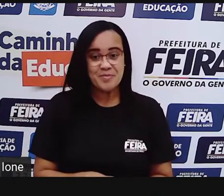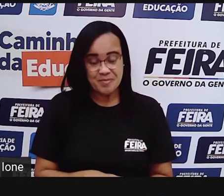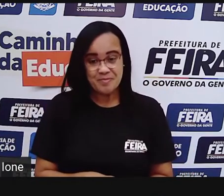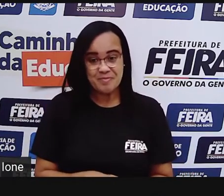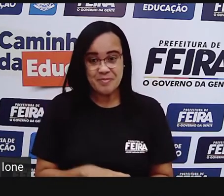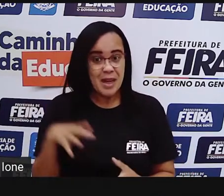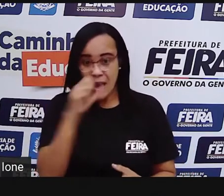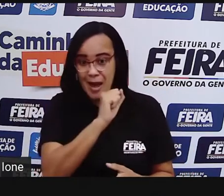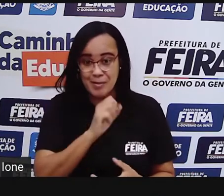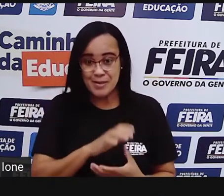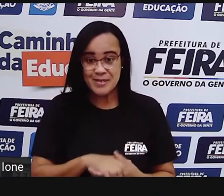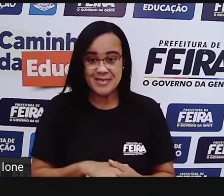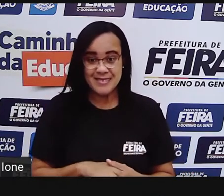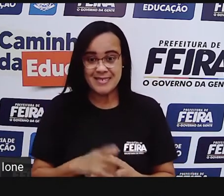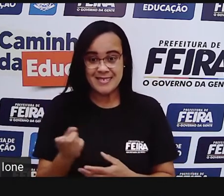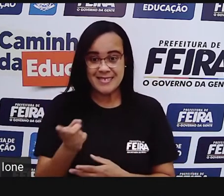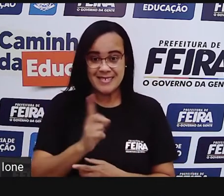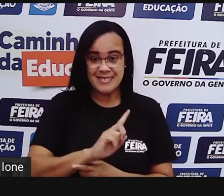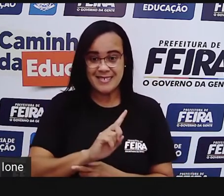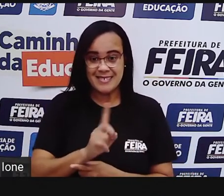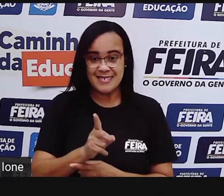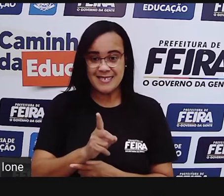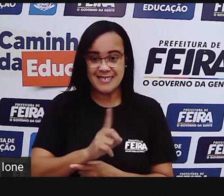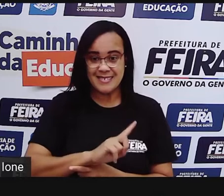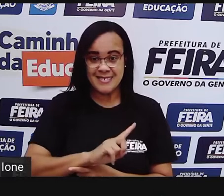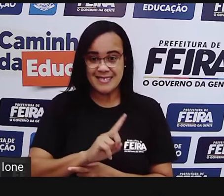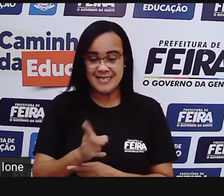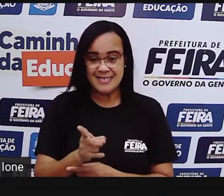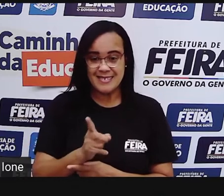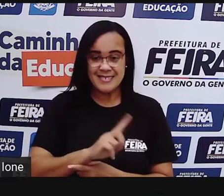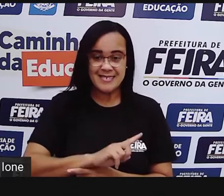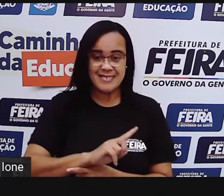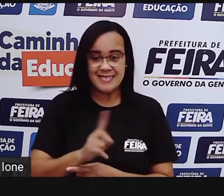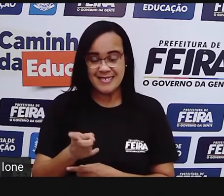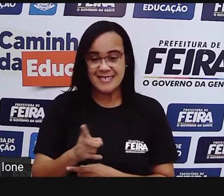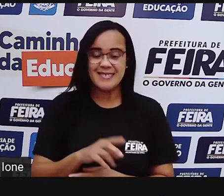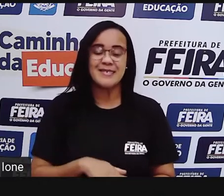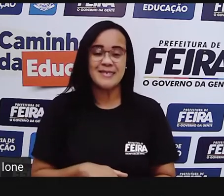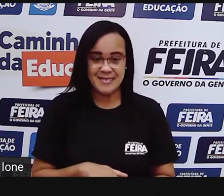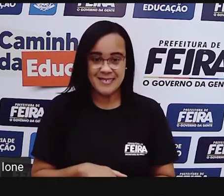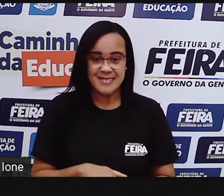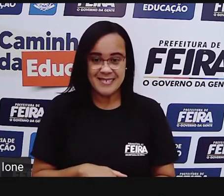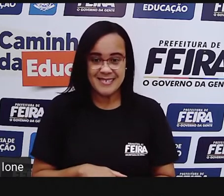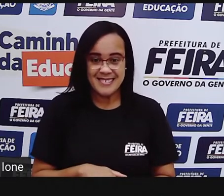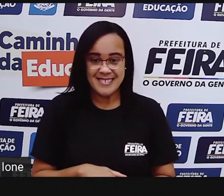carambola. Tic-tac, carambola. Um dentro e um fora.